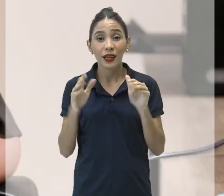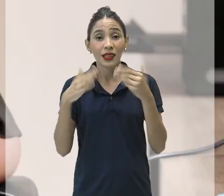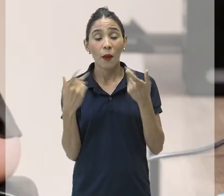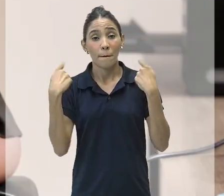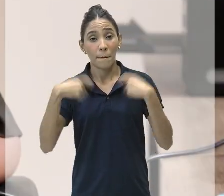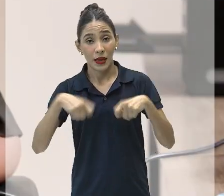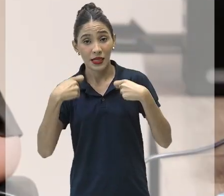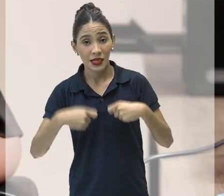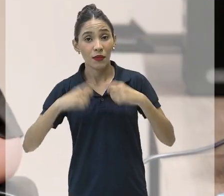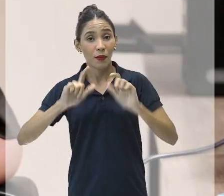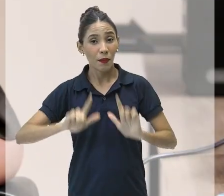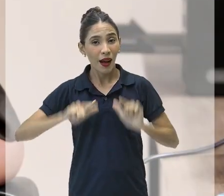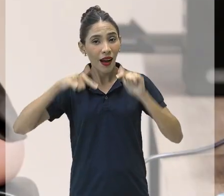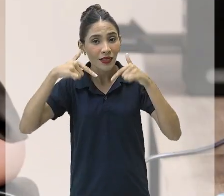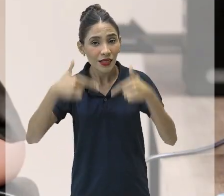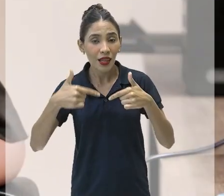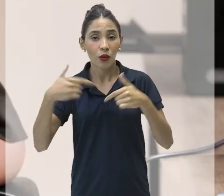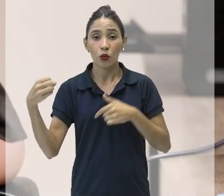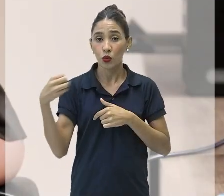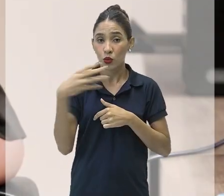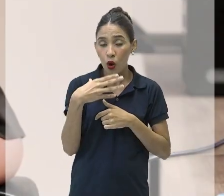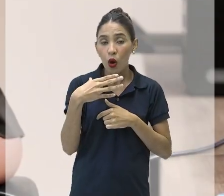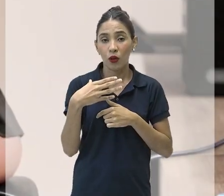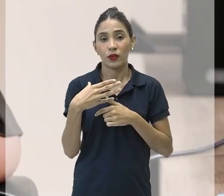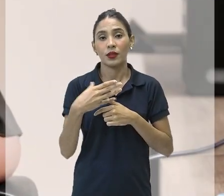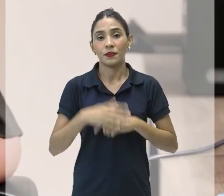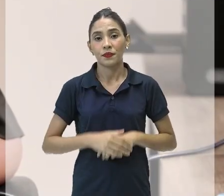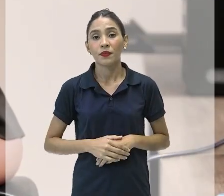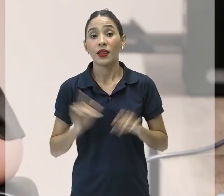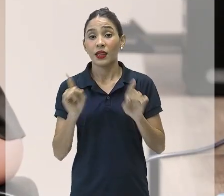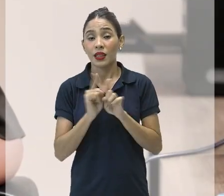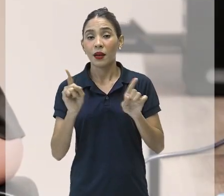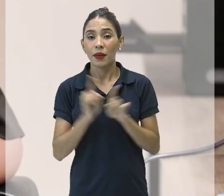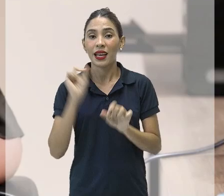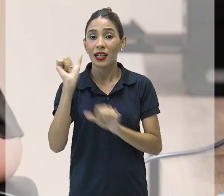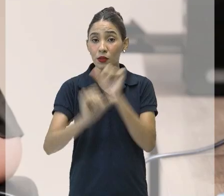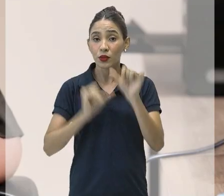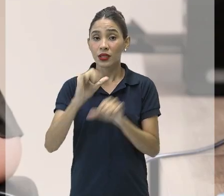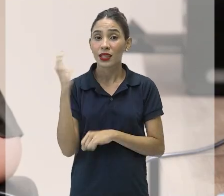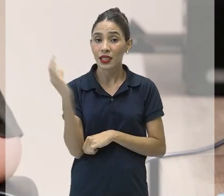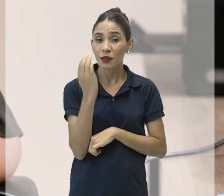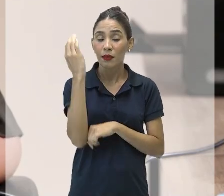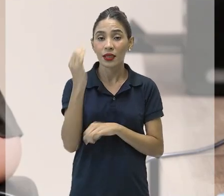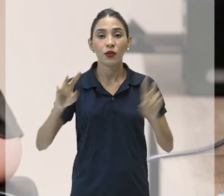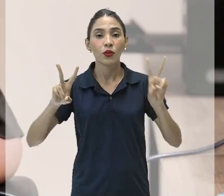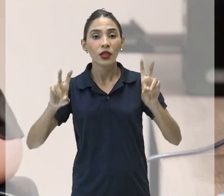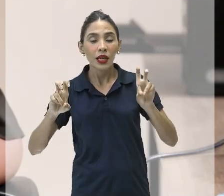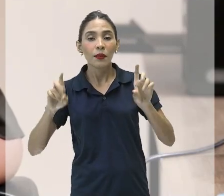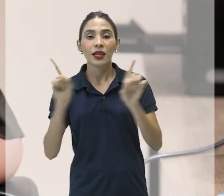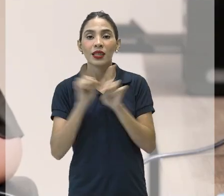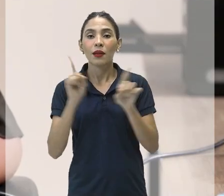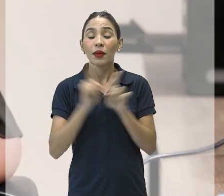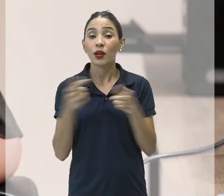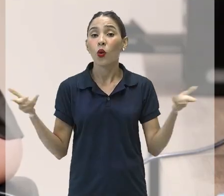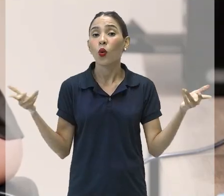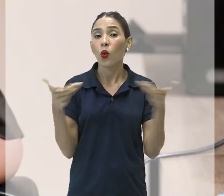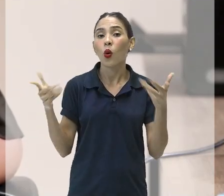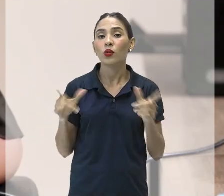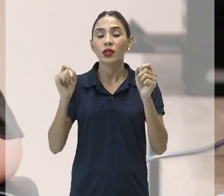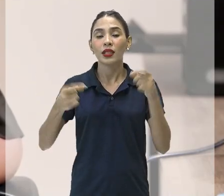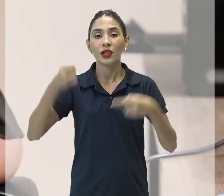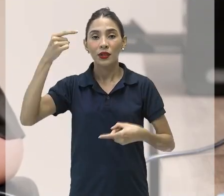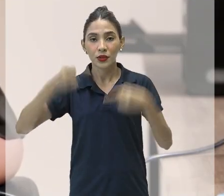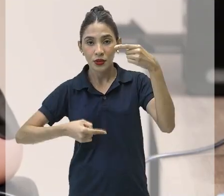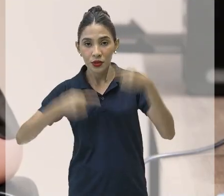tomar uma nova atitude em relação aos desastres ambientais e às mudanças climáticas. Essa temática tem que fazer parte hoje das